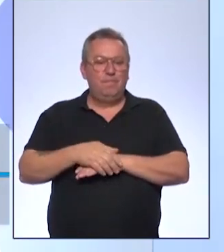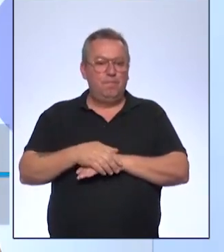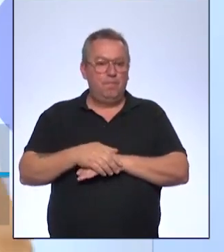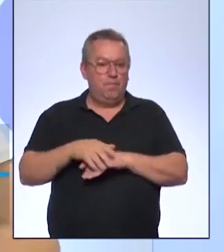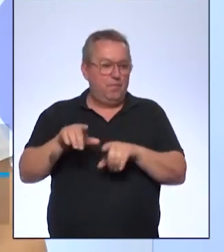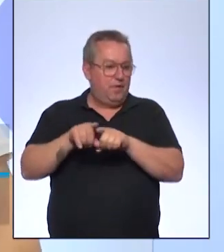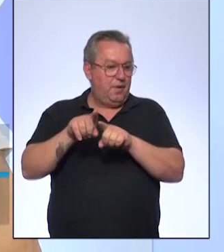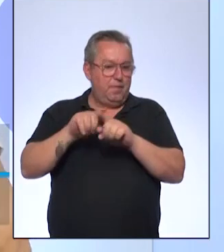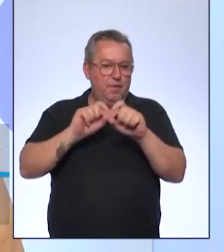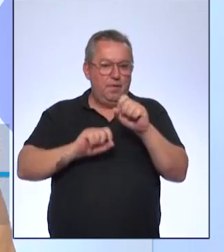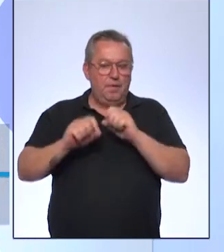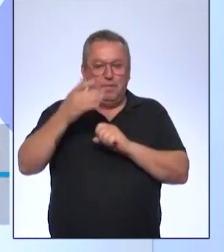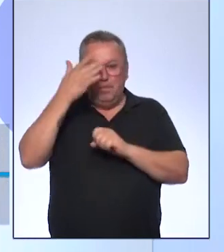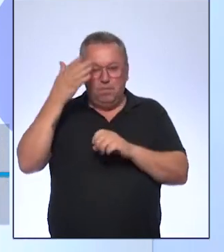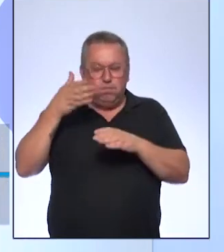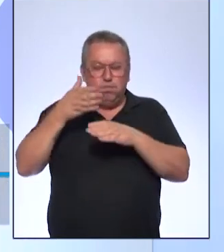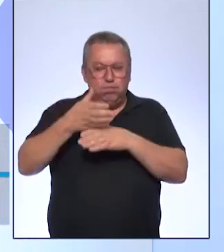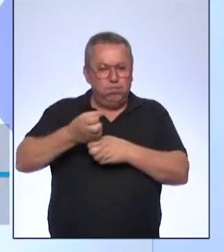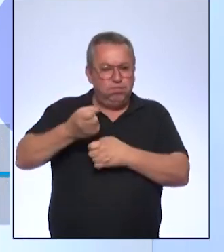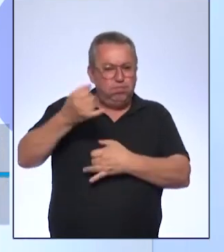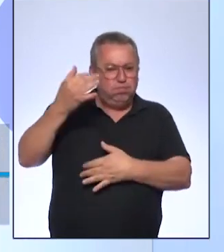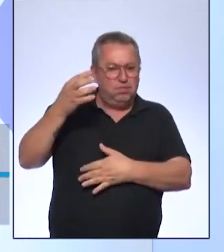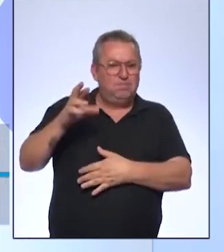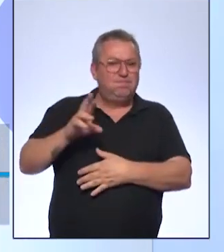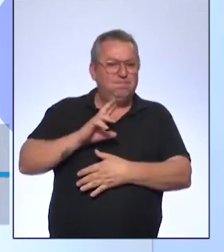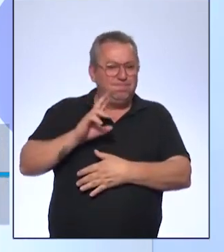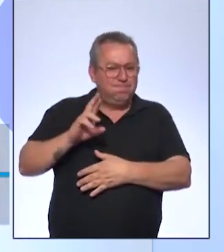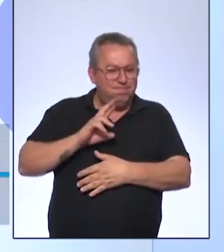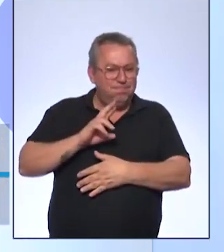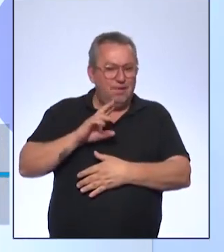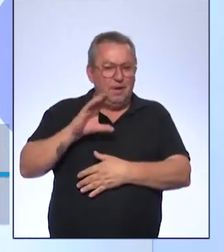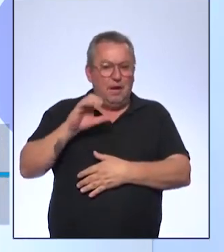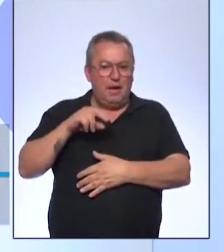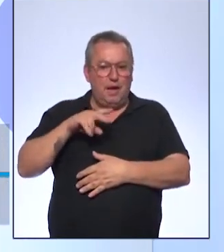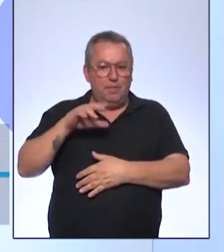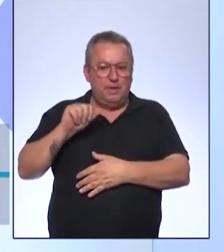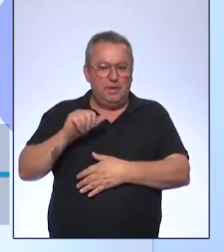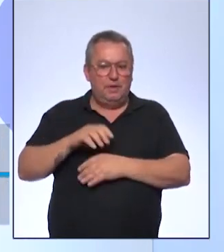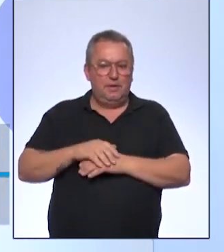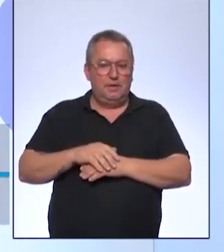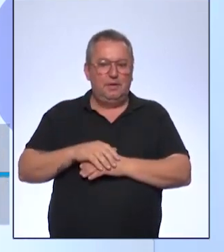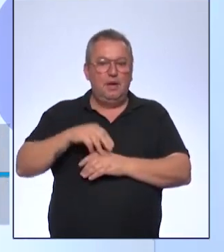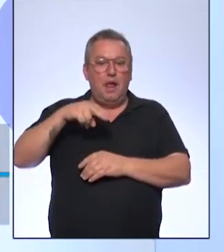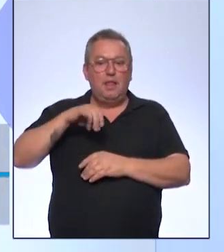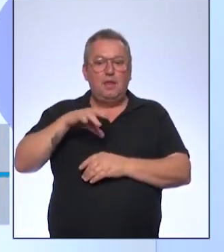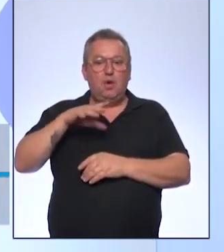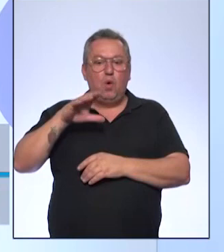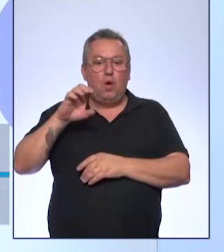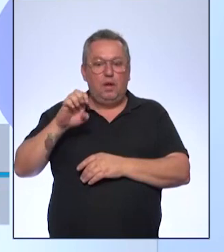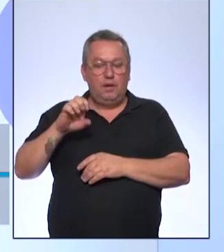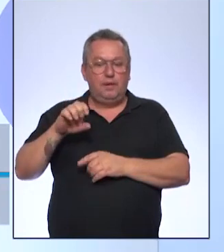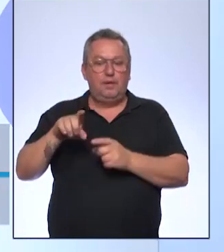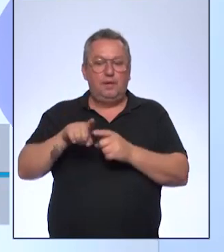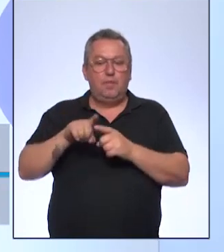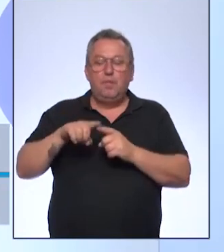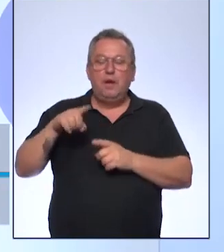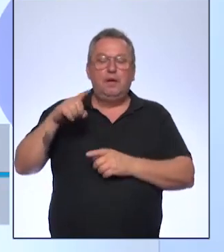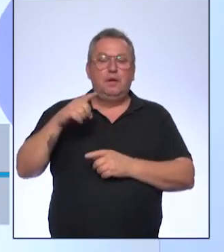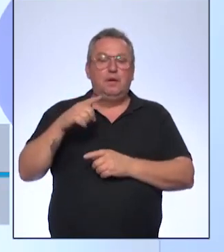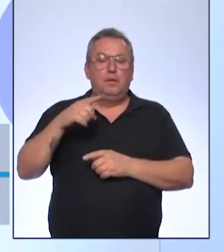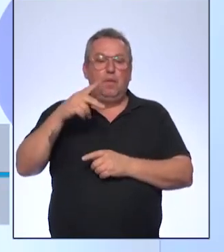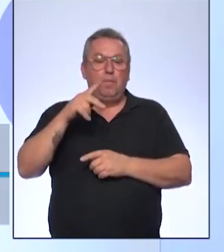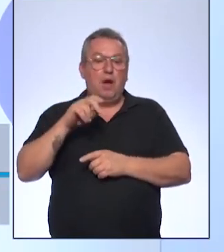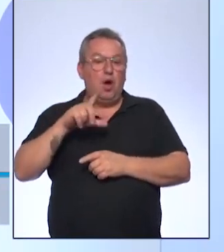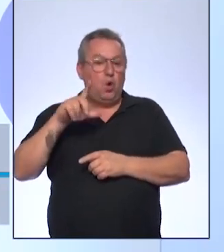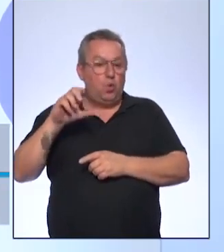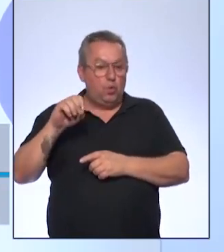o pessoal mandou bastante respostas aqui. Então, a Camila, 6 raiz de 3, a Nicole, 12 raiz de 3, o